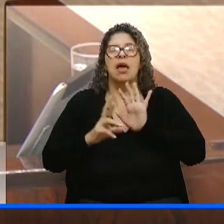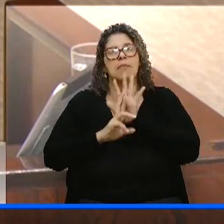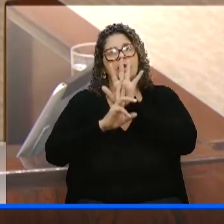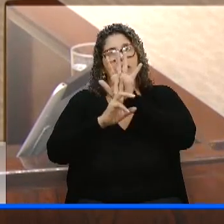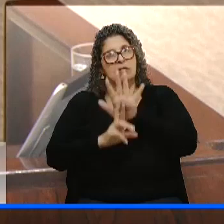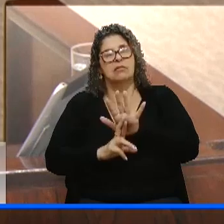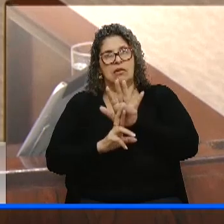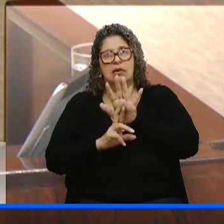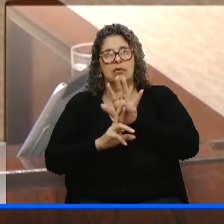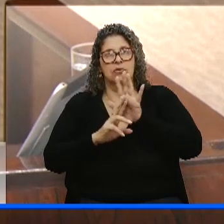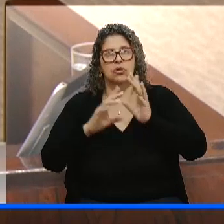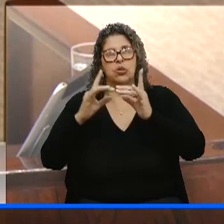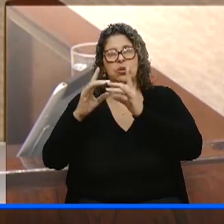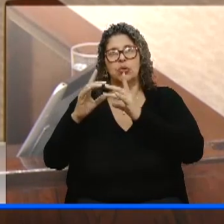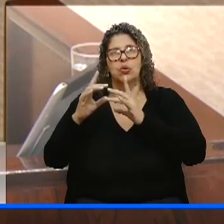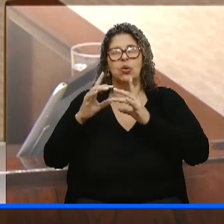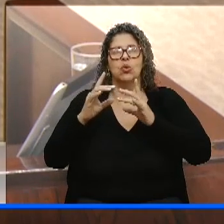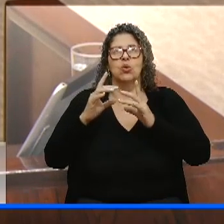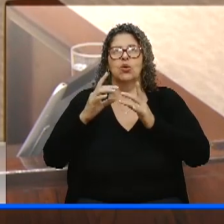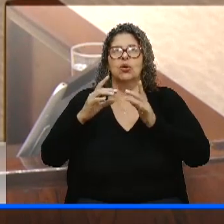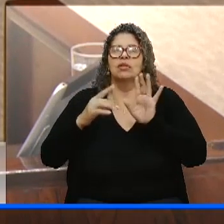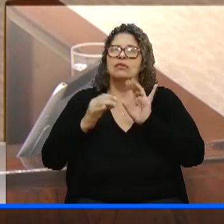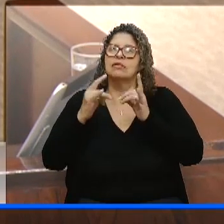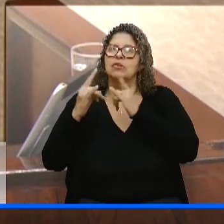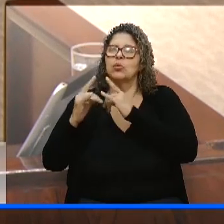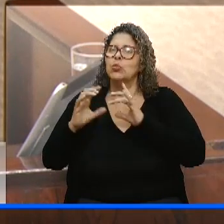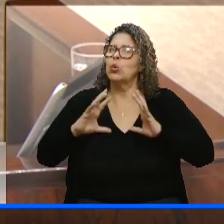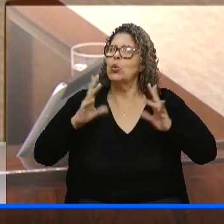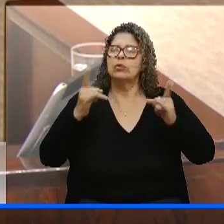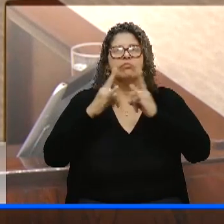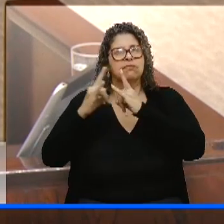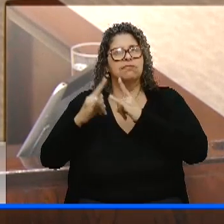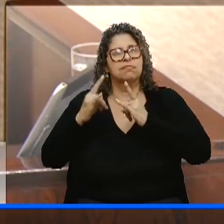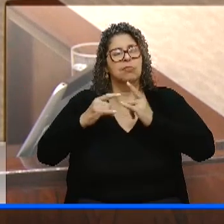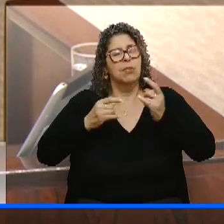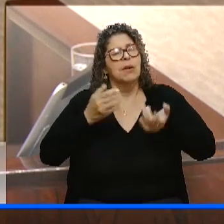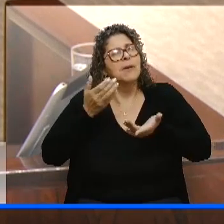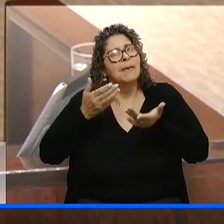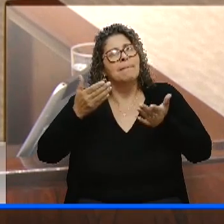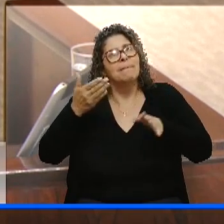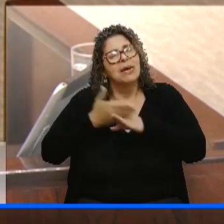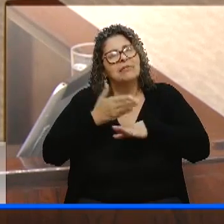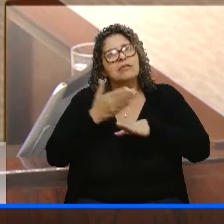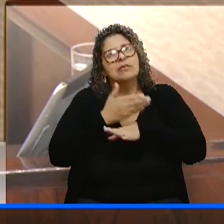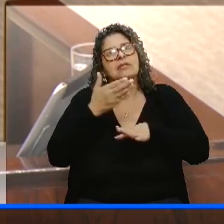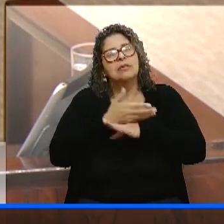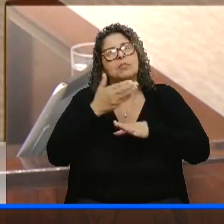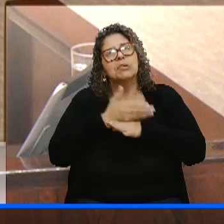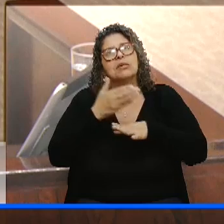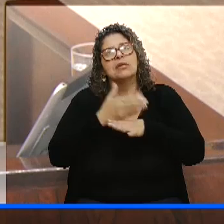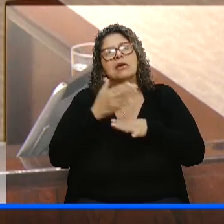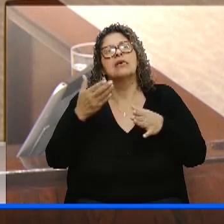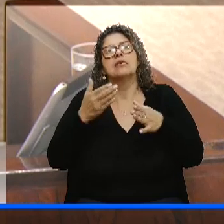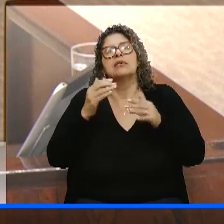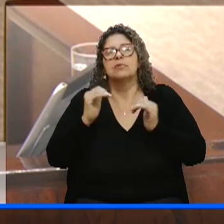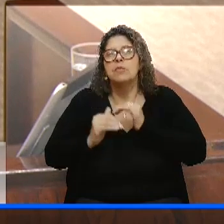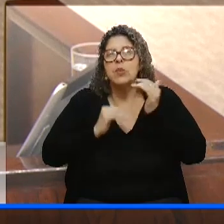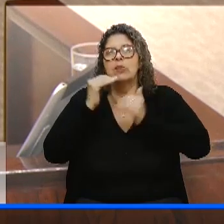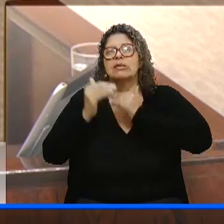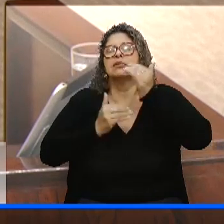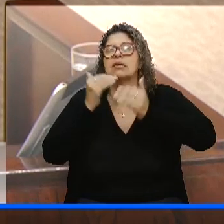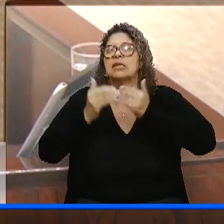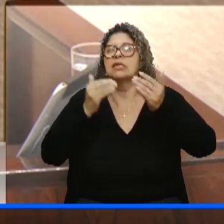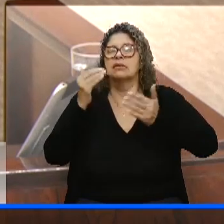entre na página daniel e participe neste processo e nós estamos buscando também que haja aqui no rio grande do sul